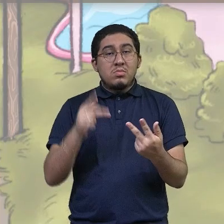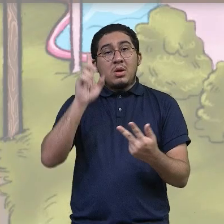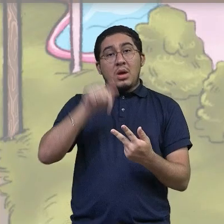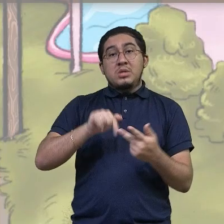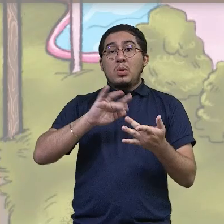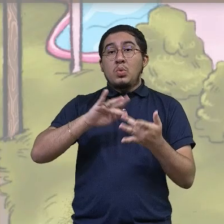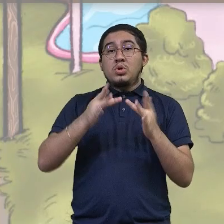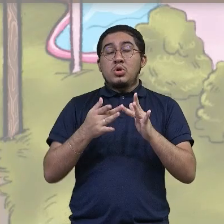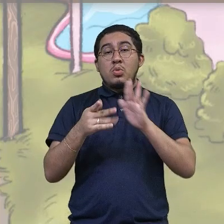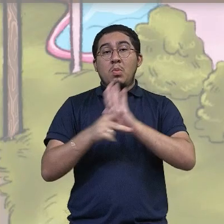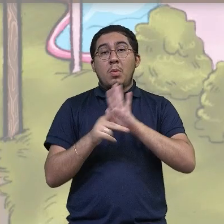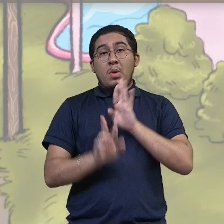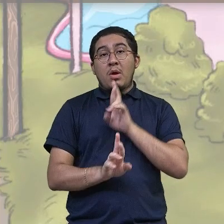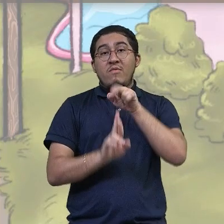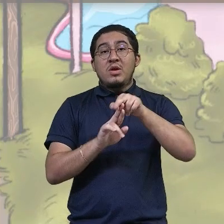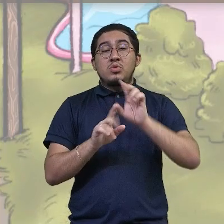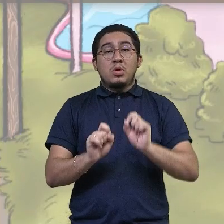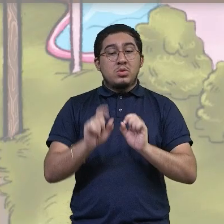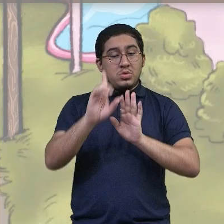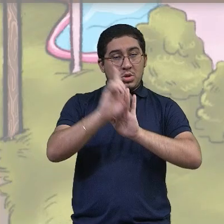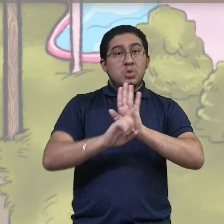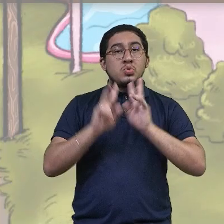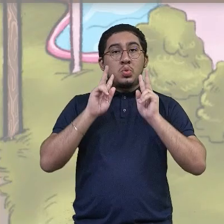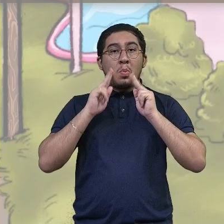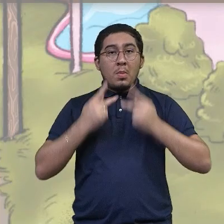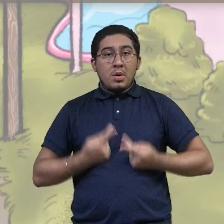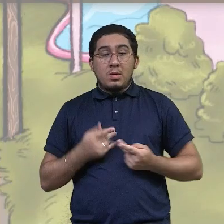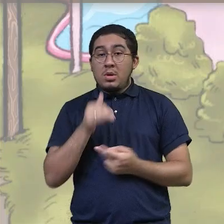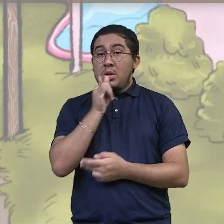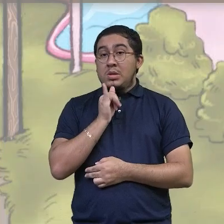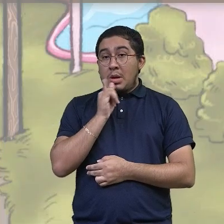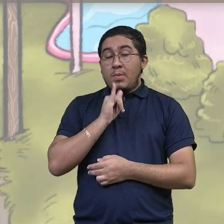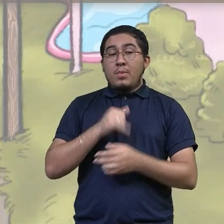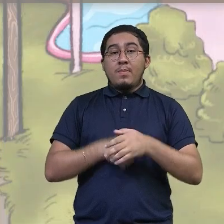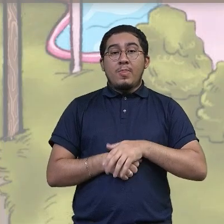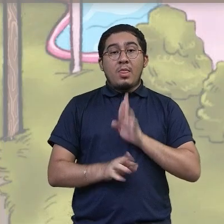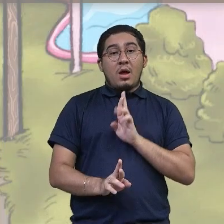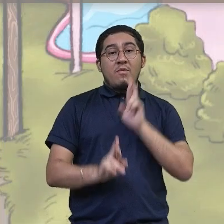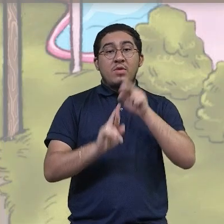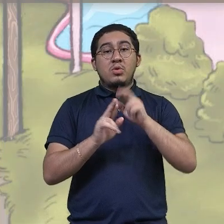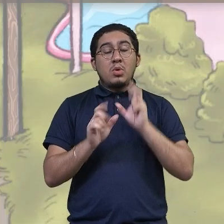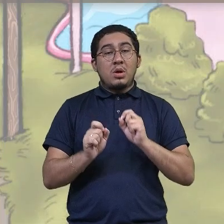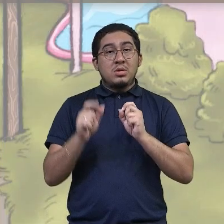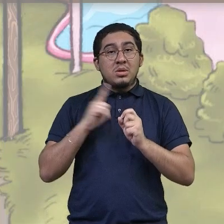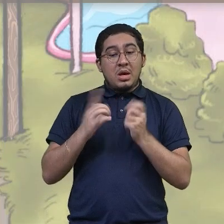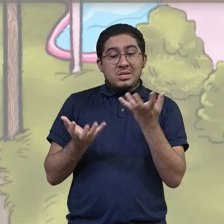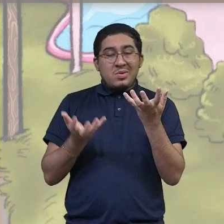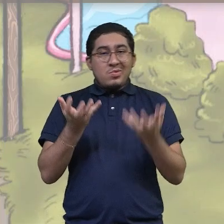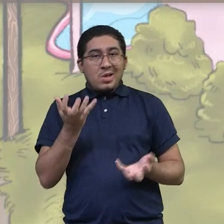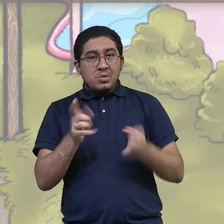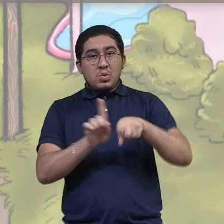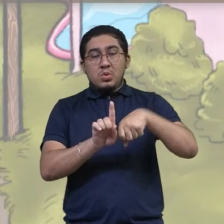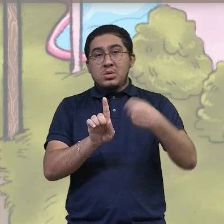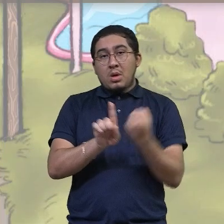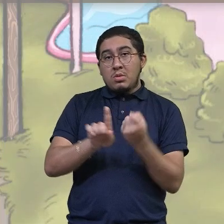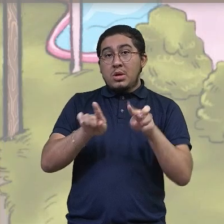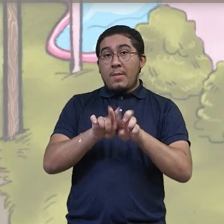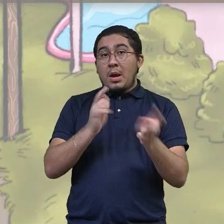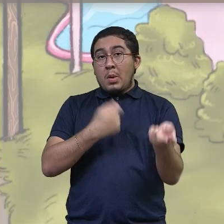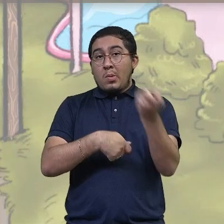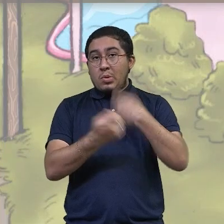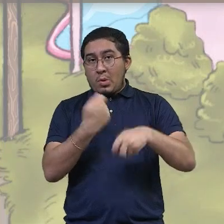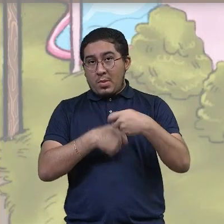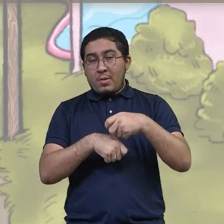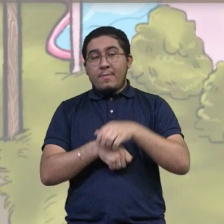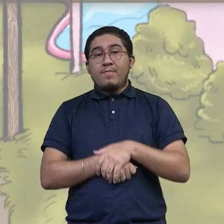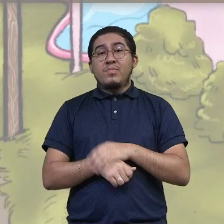questão associada aos direitos humanos, como, por exemplo, a questão da desigualdade social e econômica. Então, a